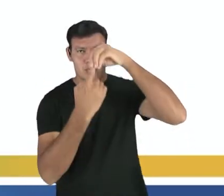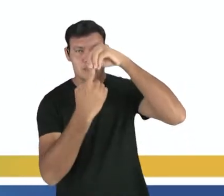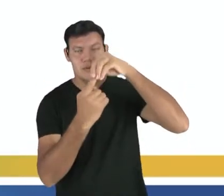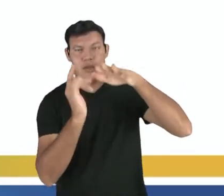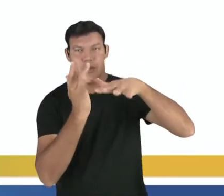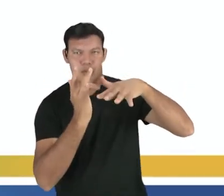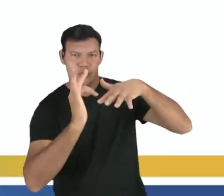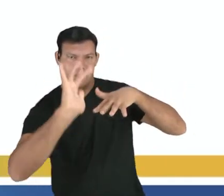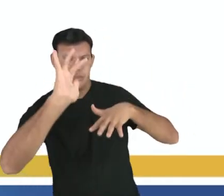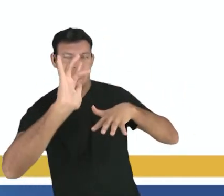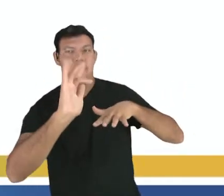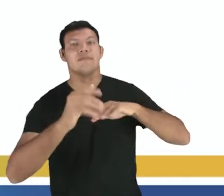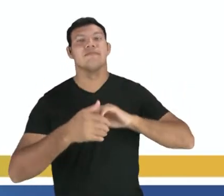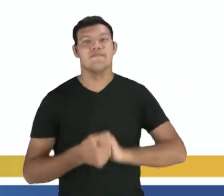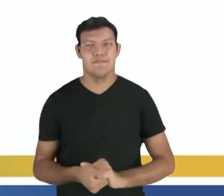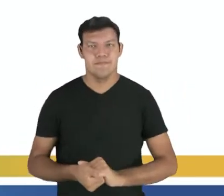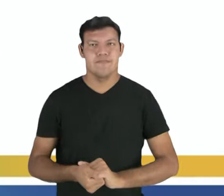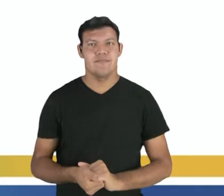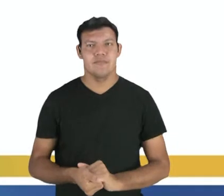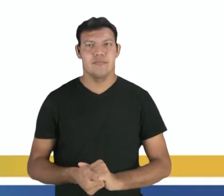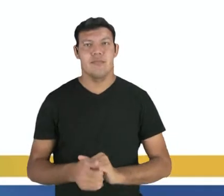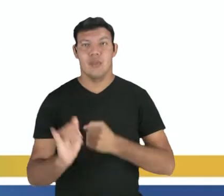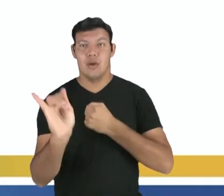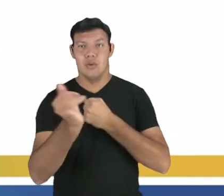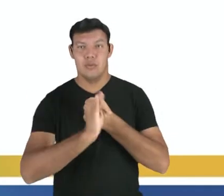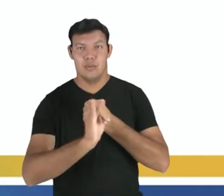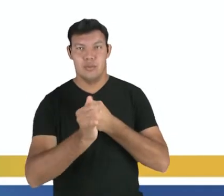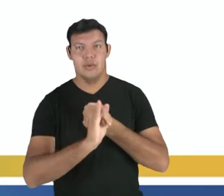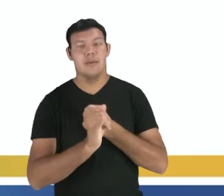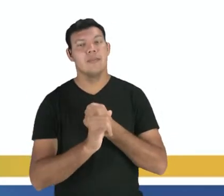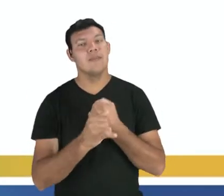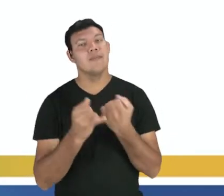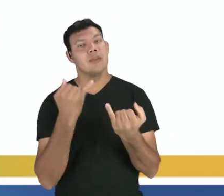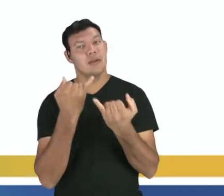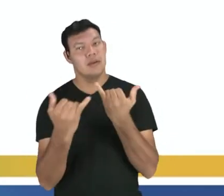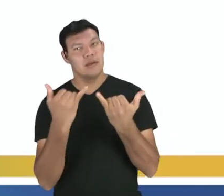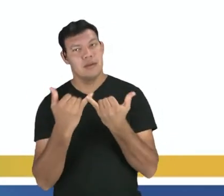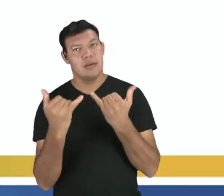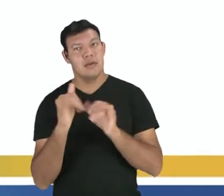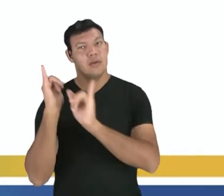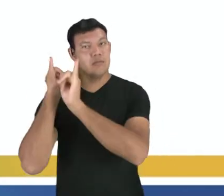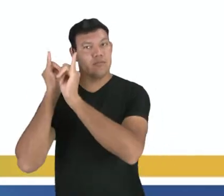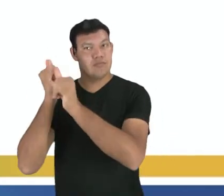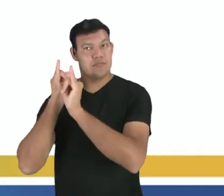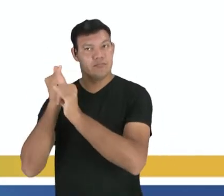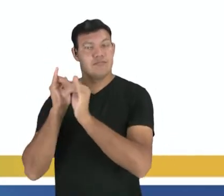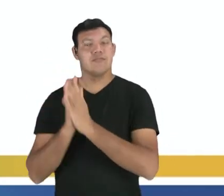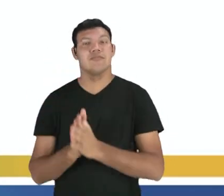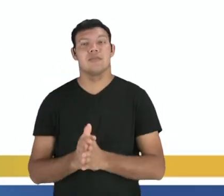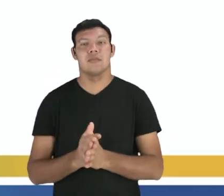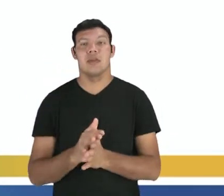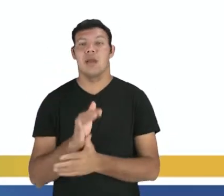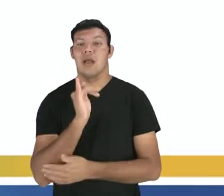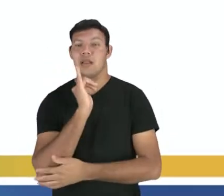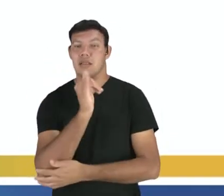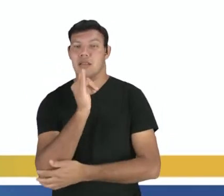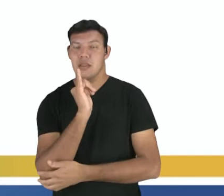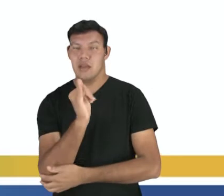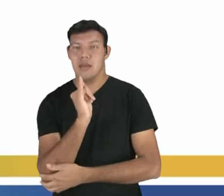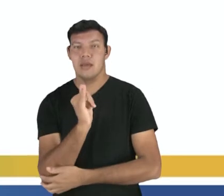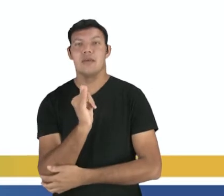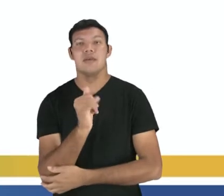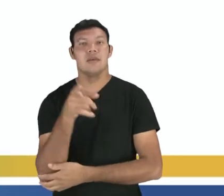clímax para gerar um desfecho a crônica muito parecida com conto ela relata né Principalmente